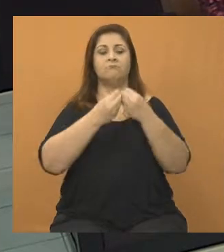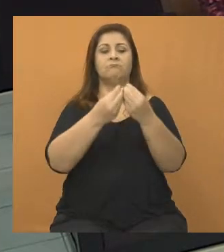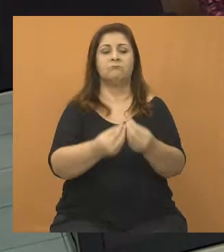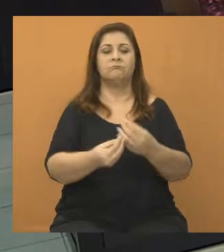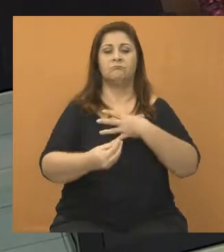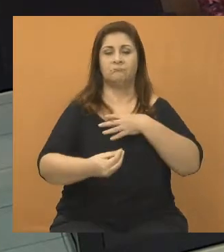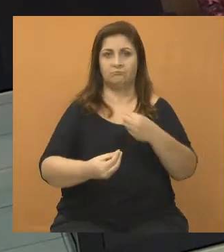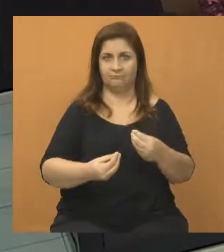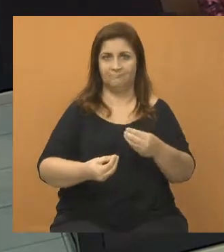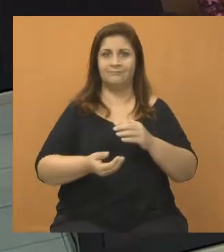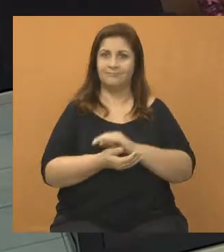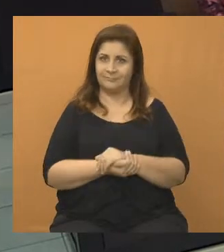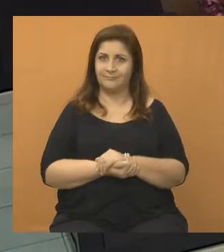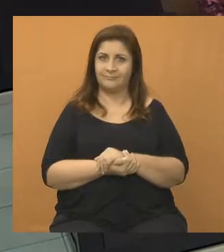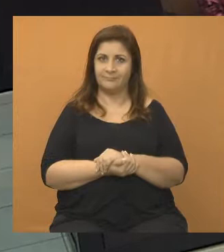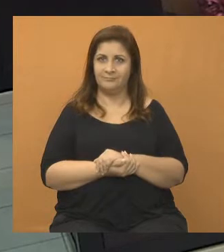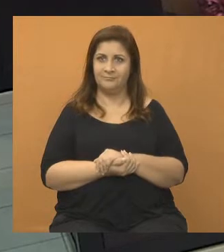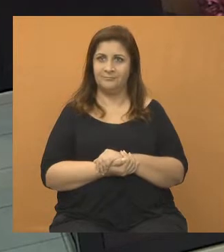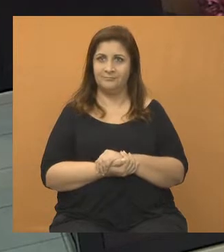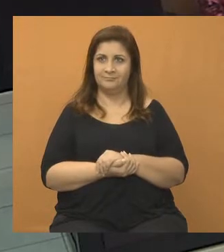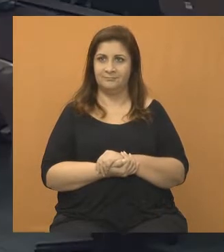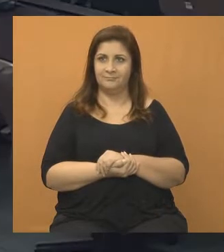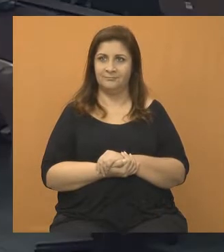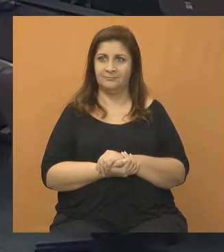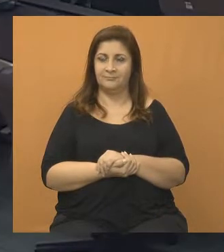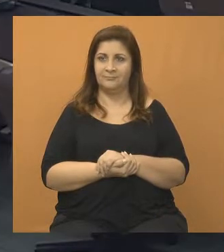deixar para os meus filhos. É isso que se